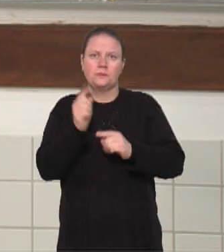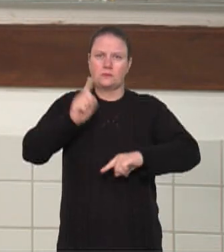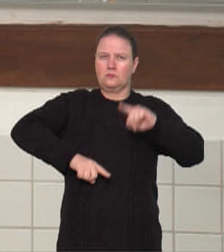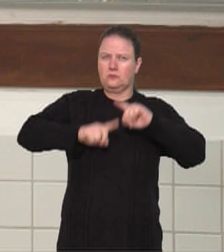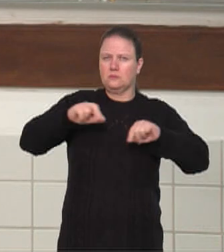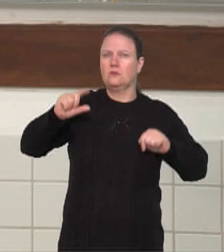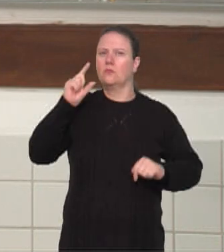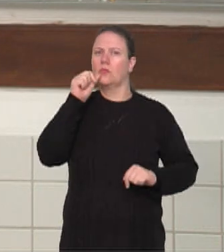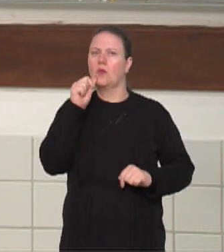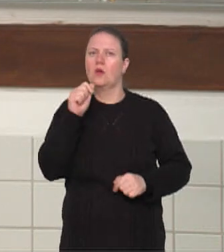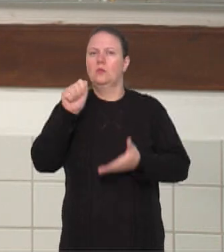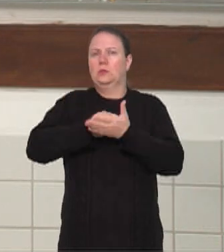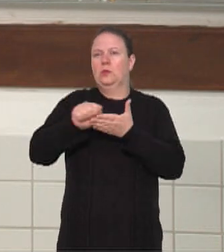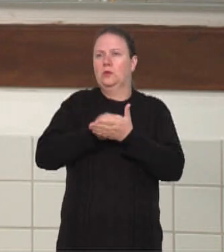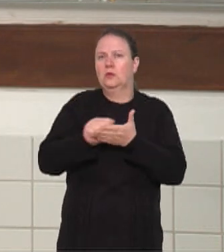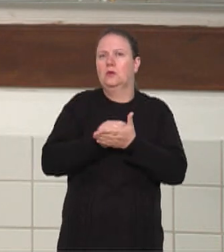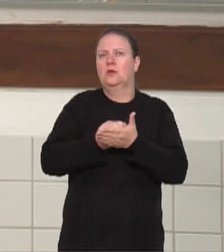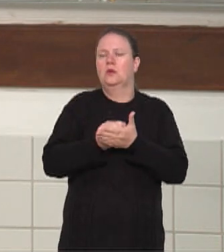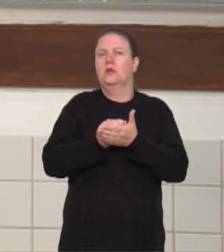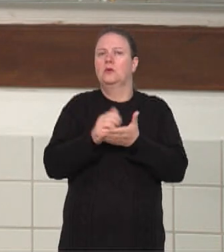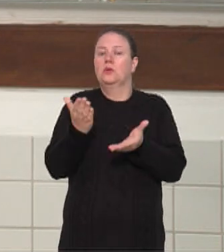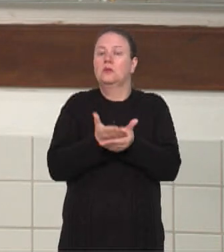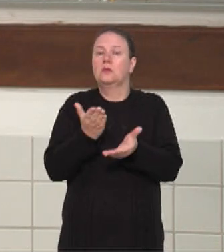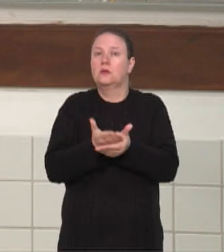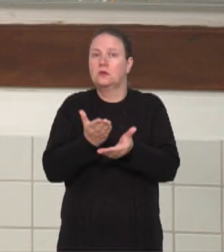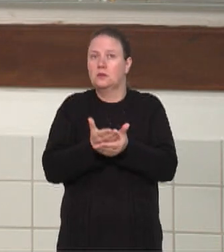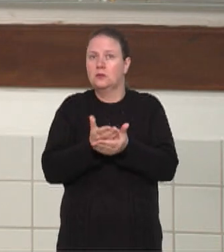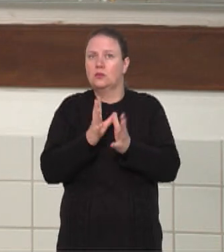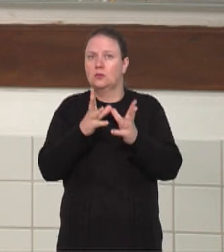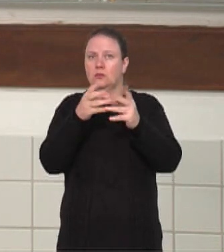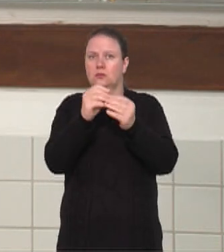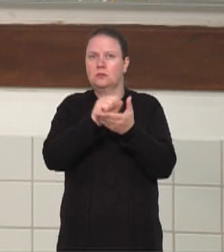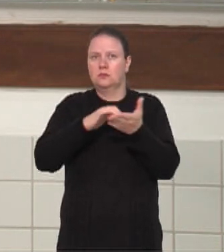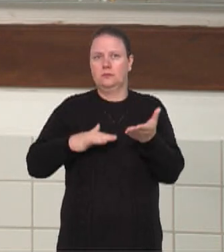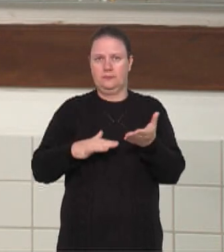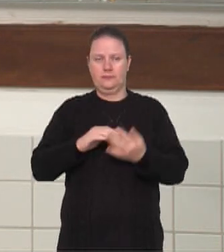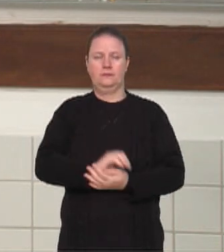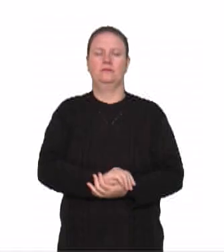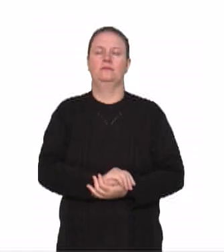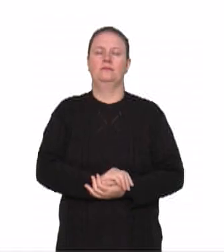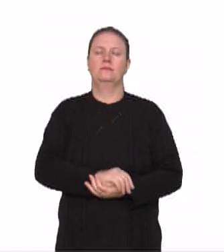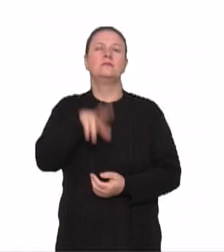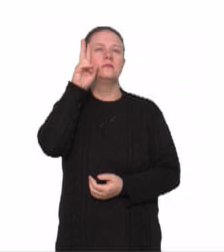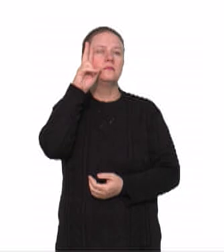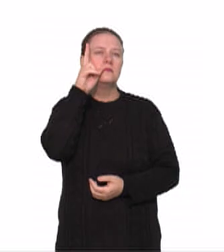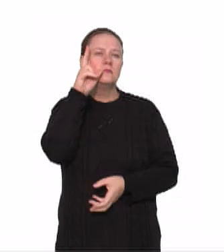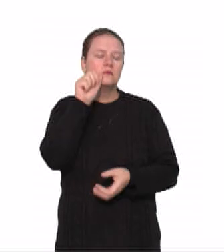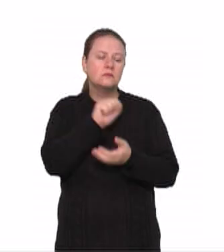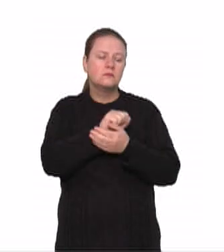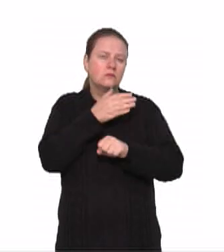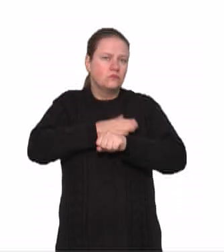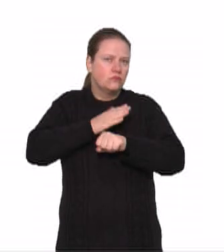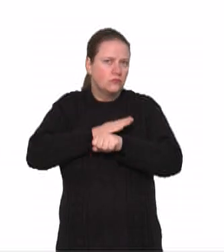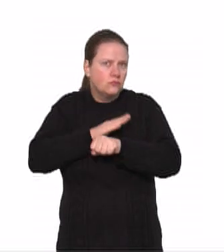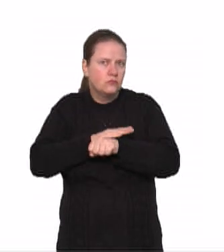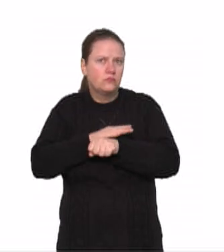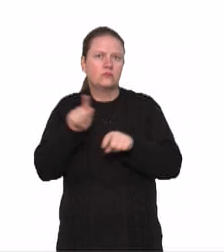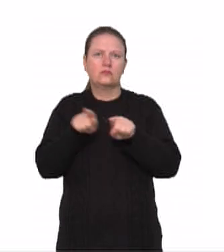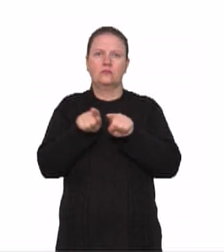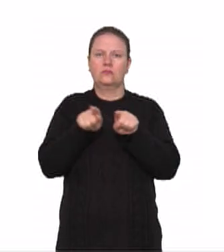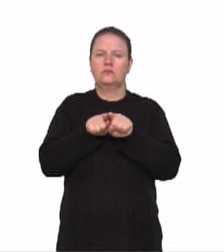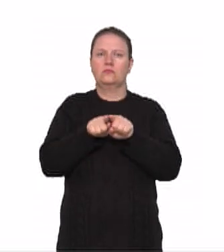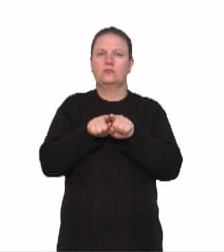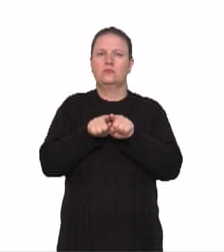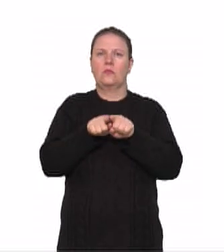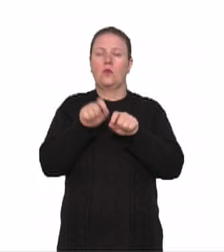lápis, a borracha, o caderno e vamos resolver aí as atividades, certo? Lembrando que o exercício de resolver as atividades é o